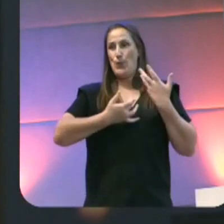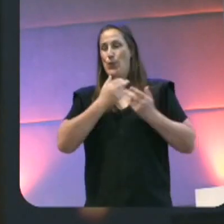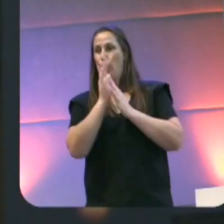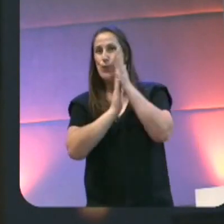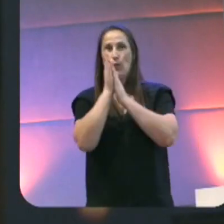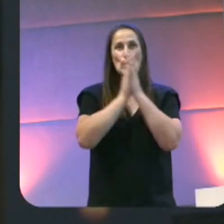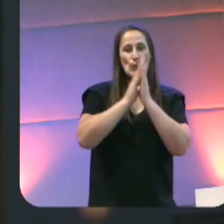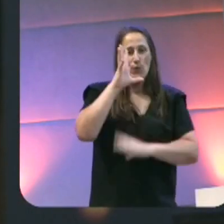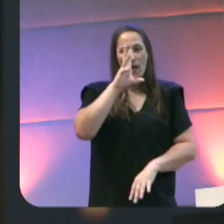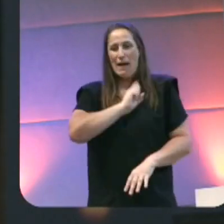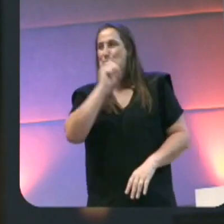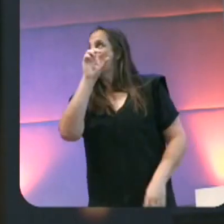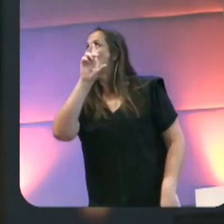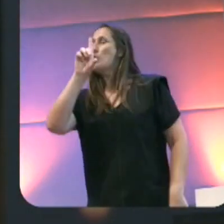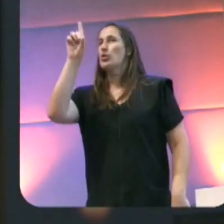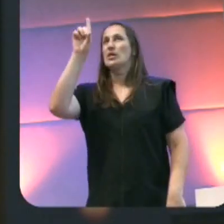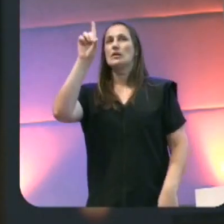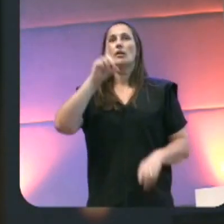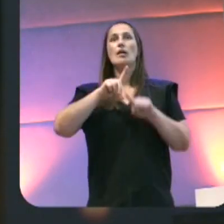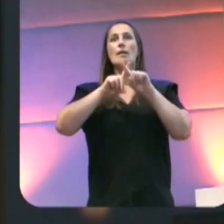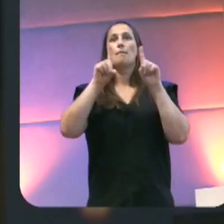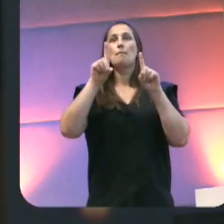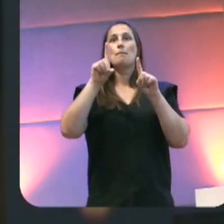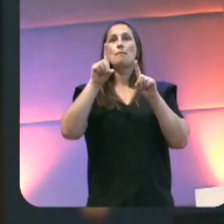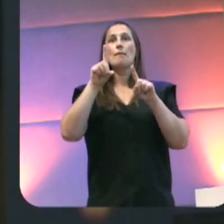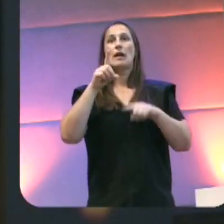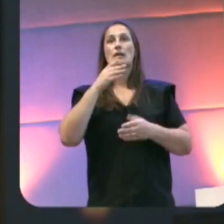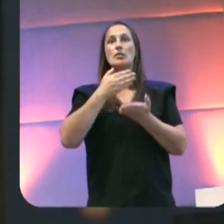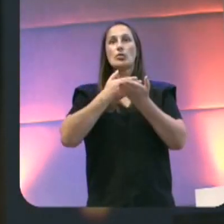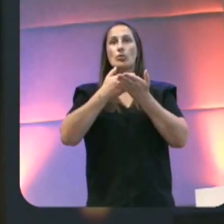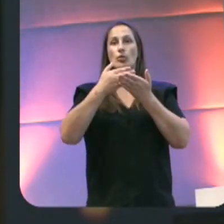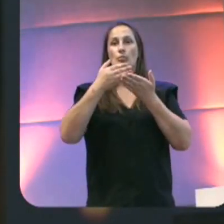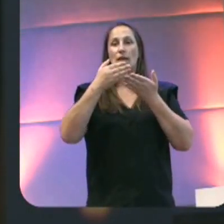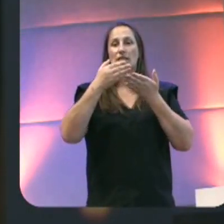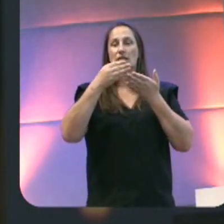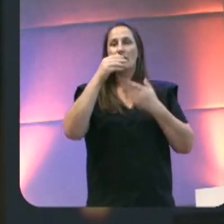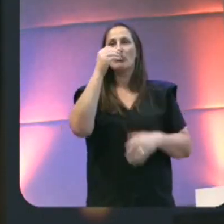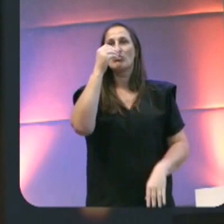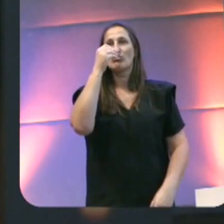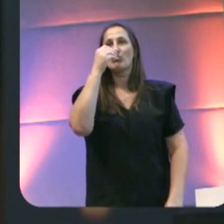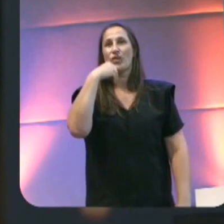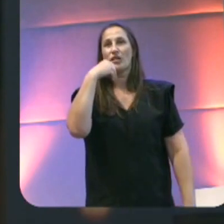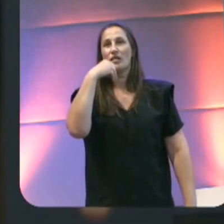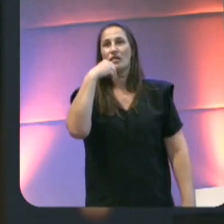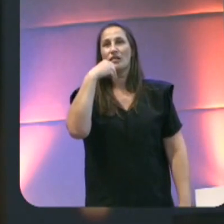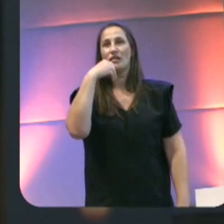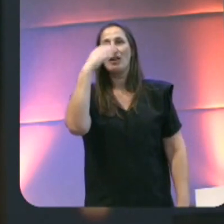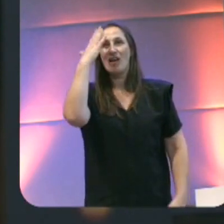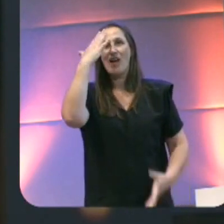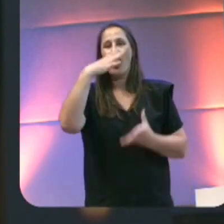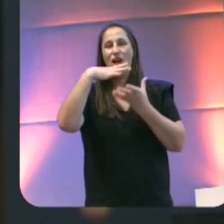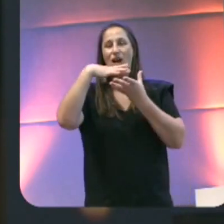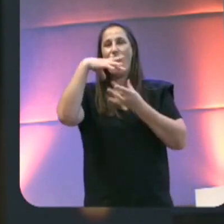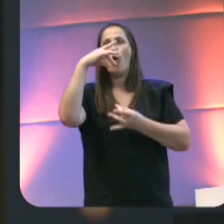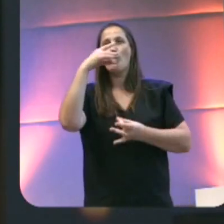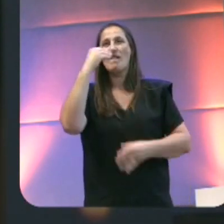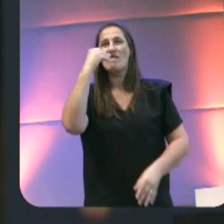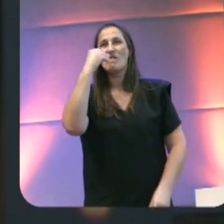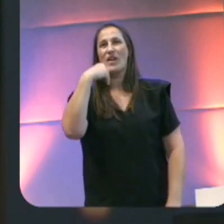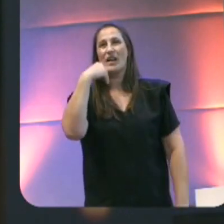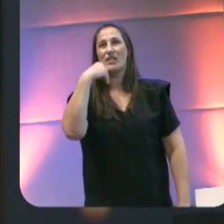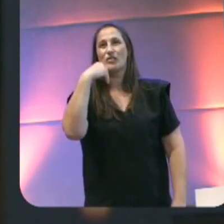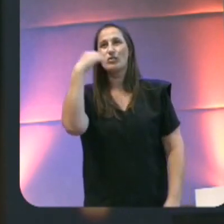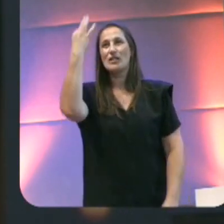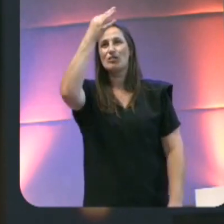na paixão, naquela busca ardente da nossa alma. E como